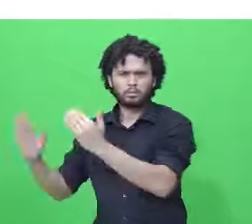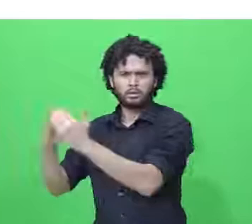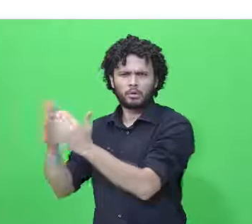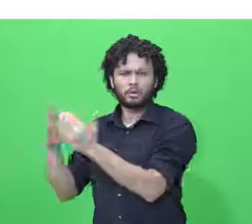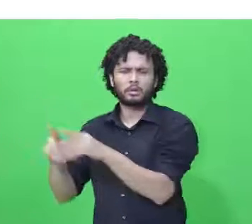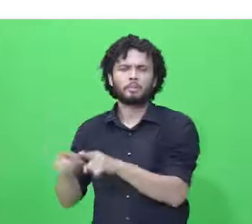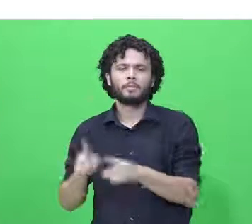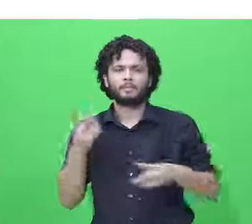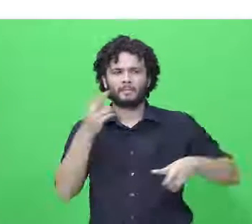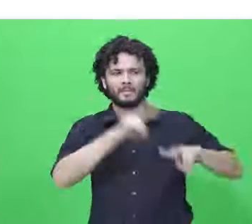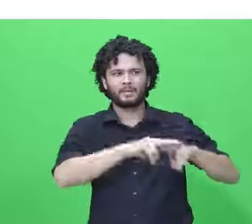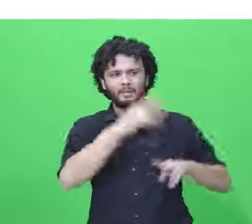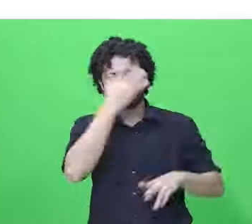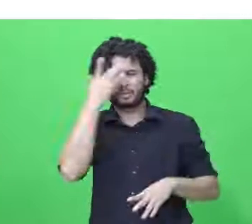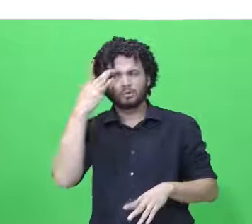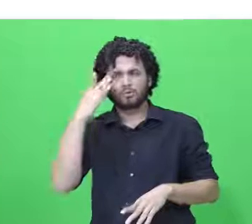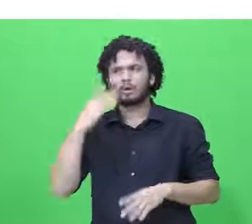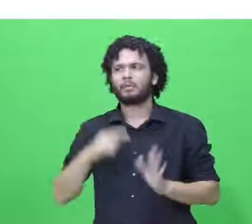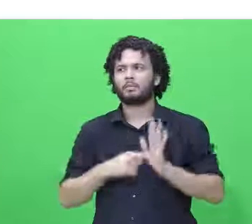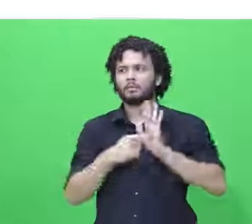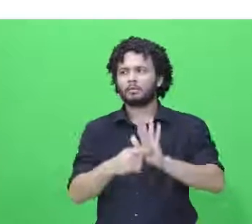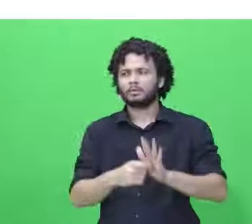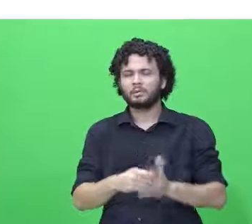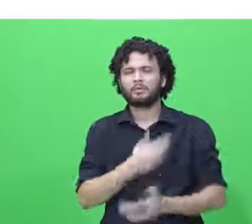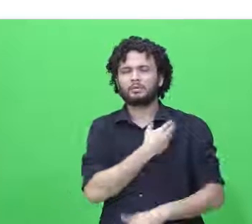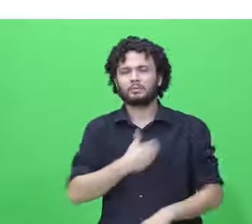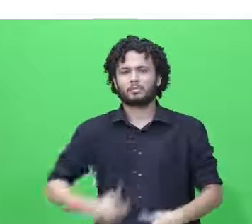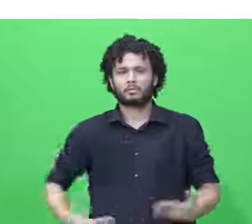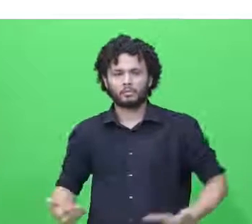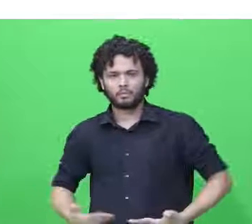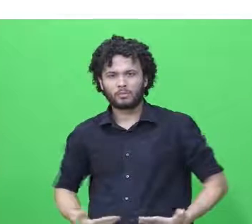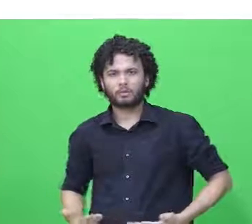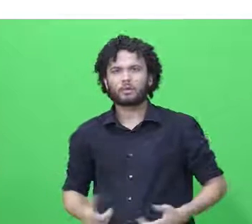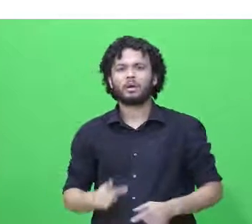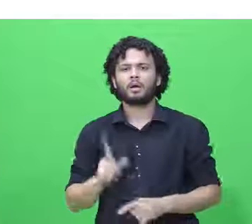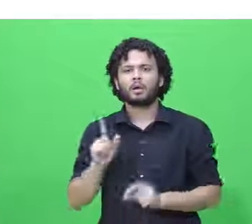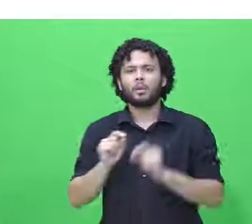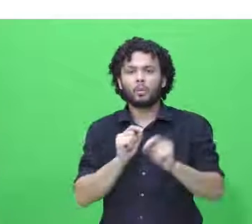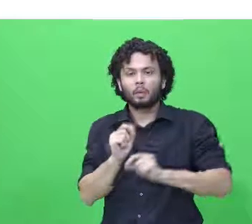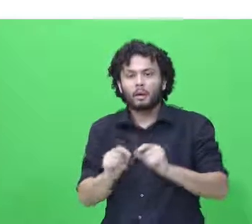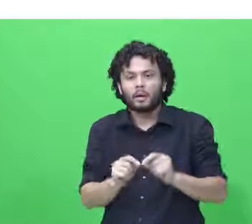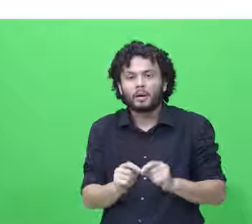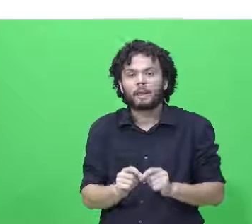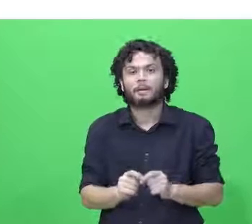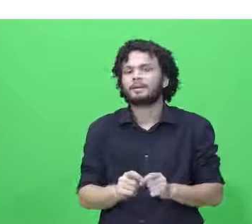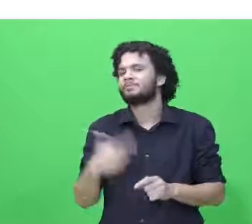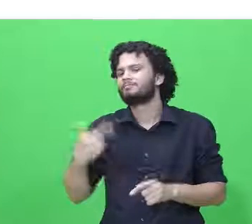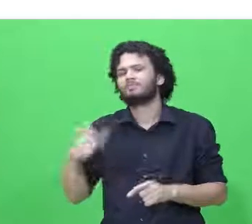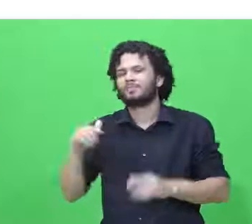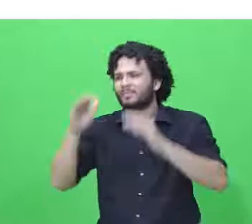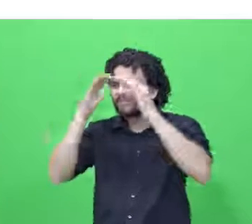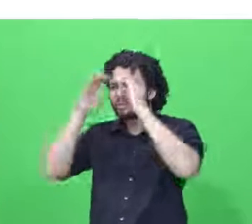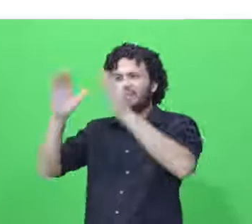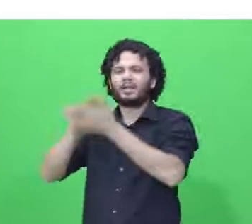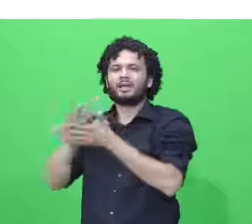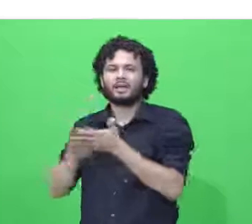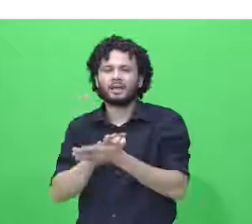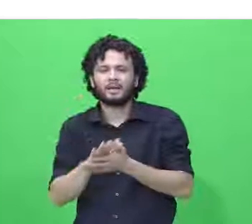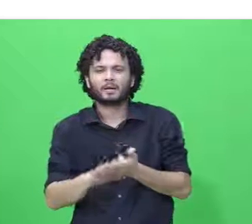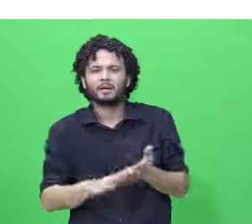e aposentar funcionários públicos, que eram então os tais desobedientes. Leia-se aí